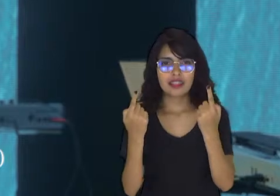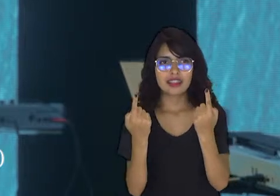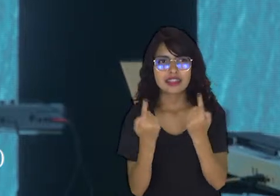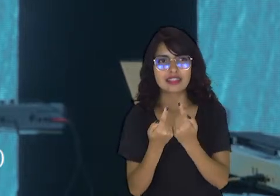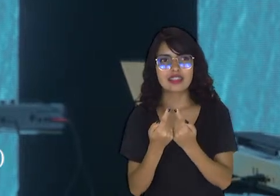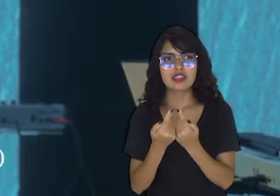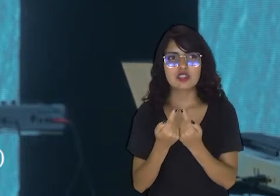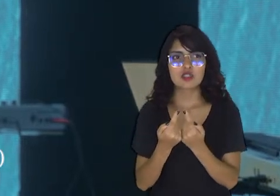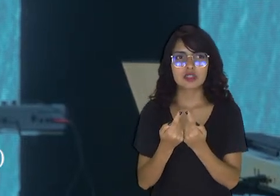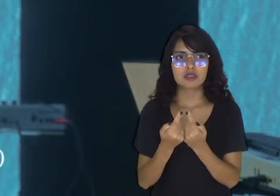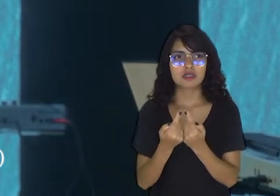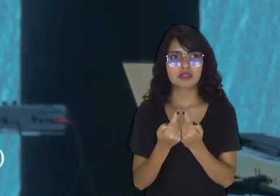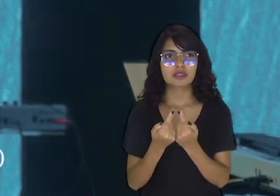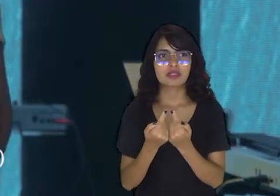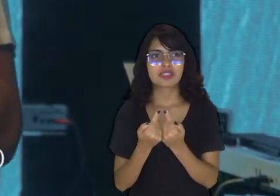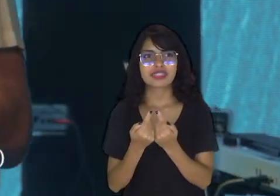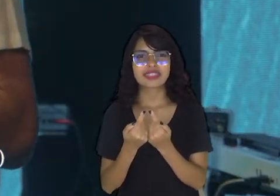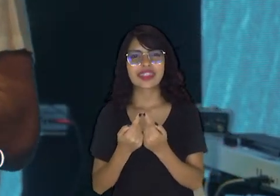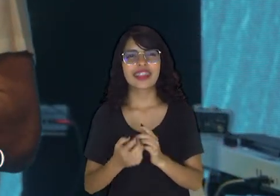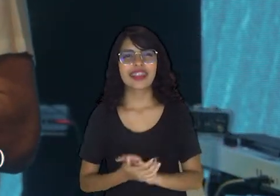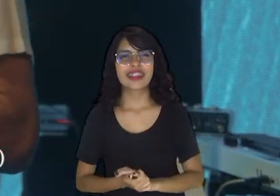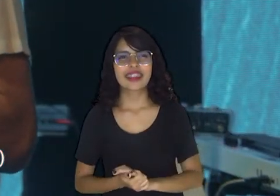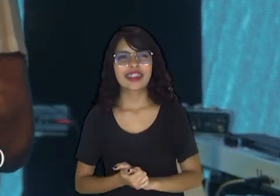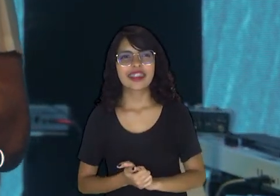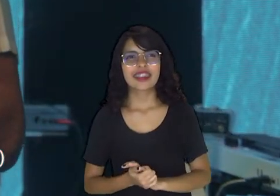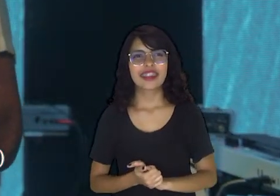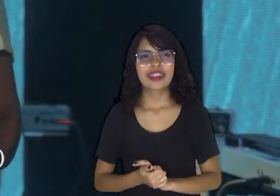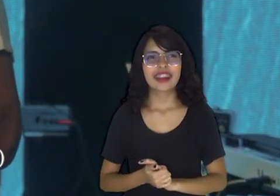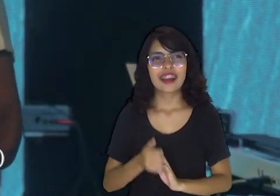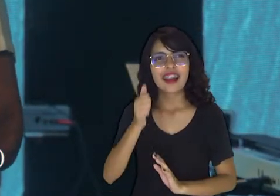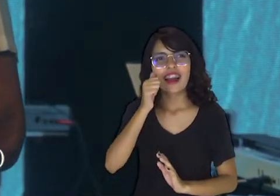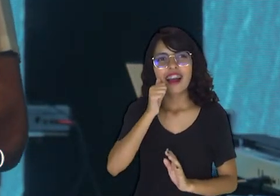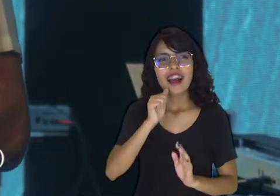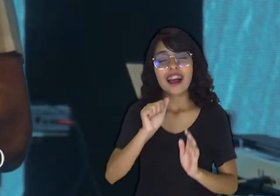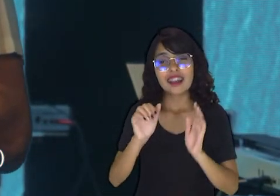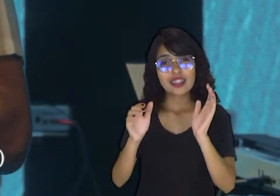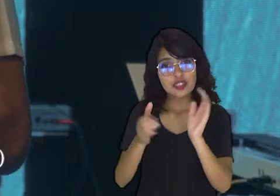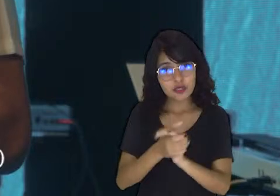esposa é cantora, Nívia. Está aqui do lado dele.